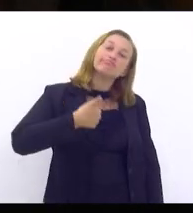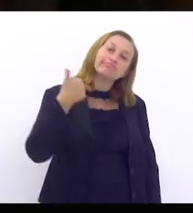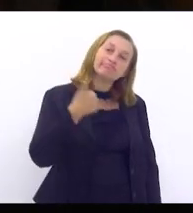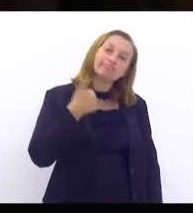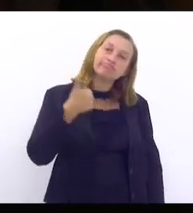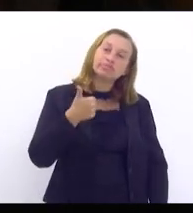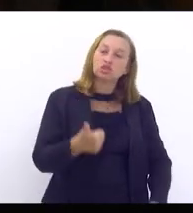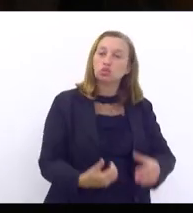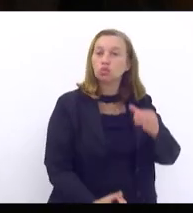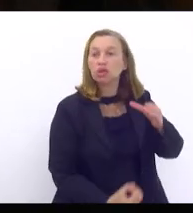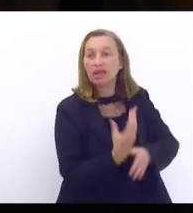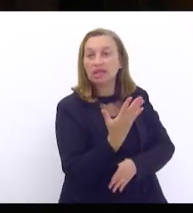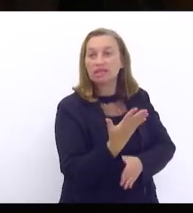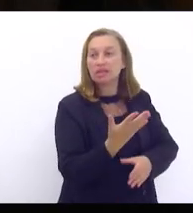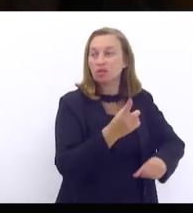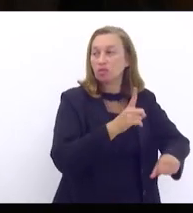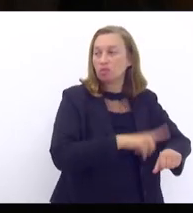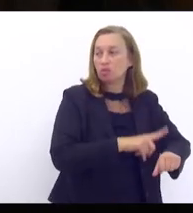de criação,